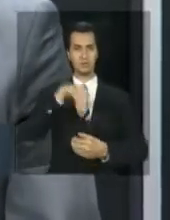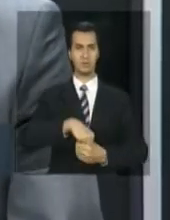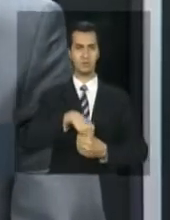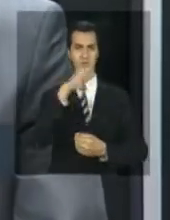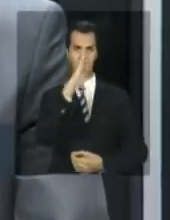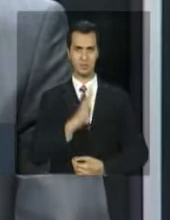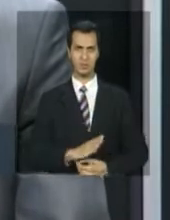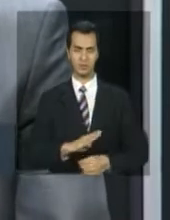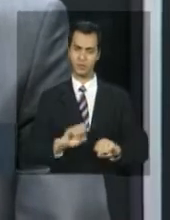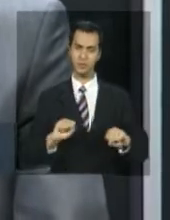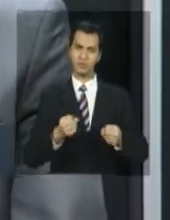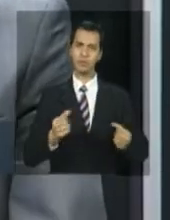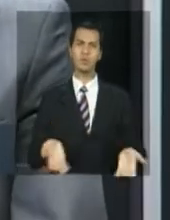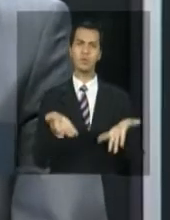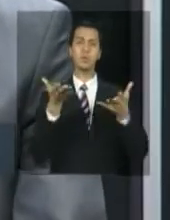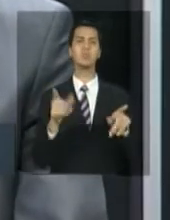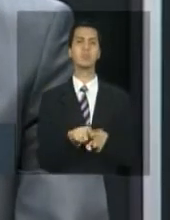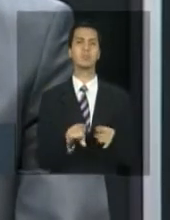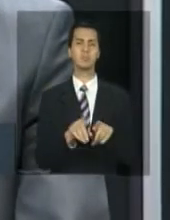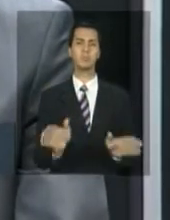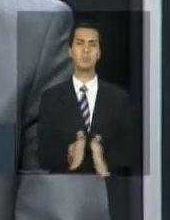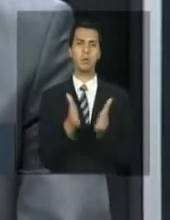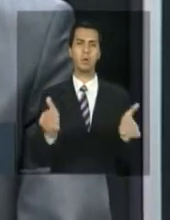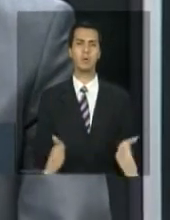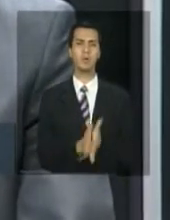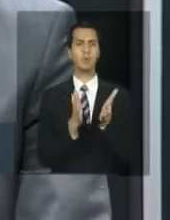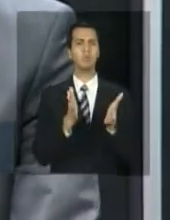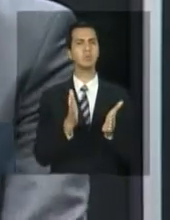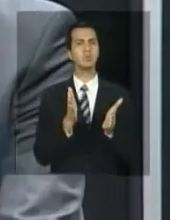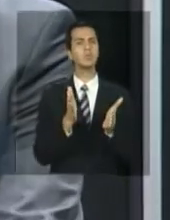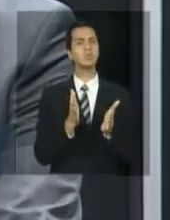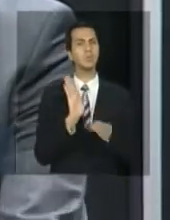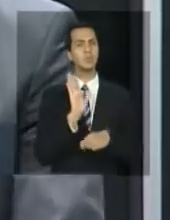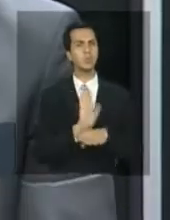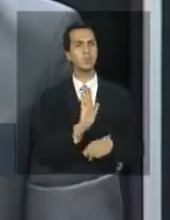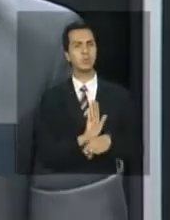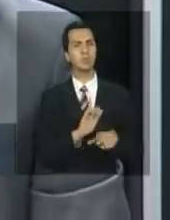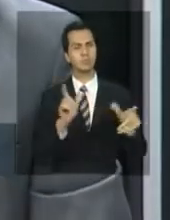combate à pobreza. Reafirmo o compromisso com a